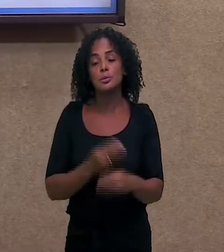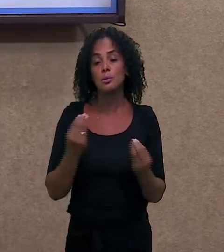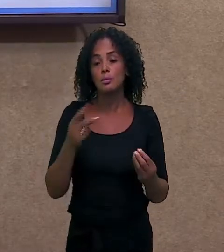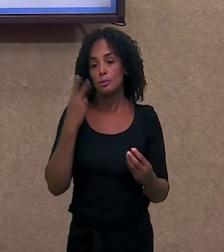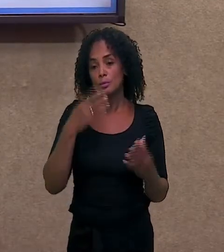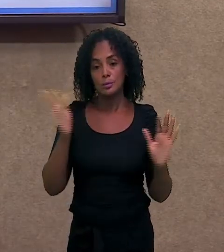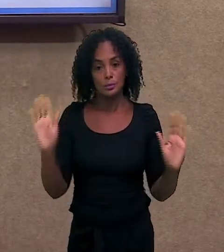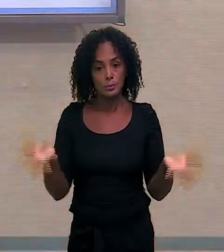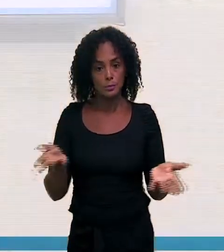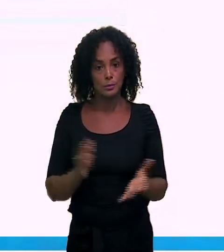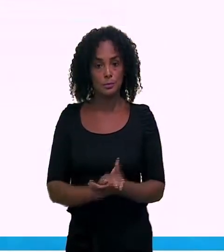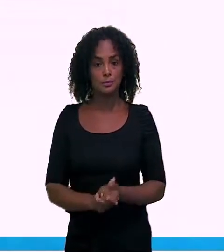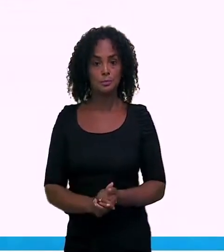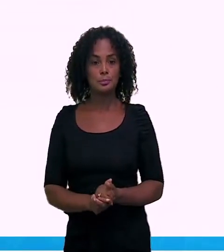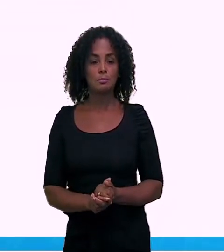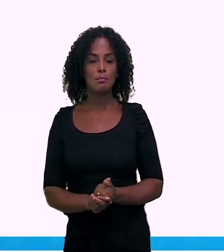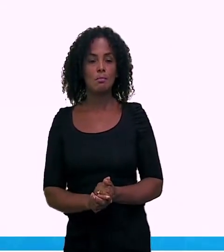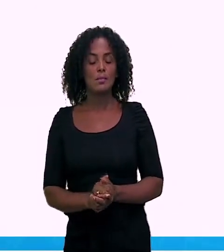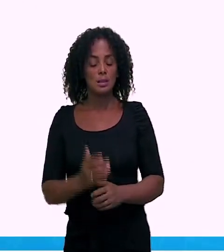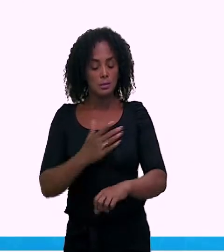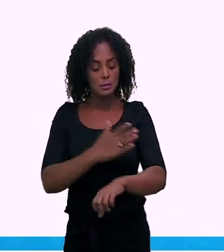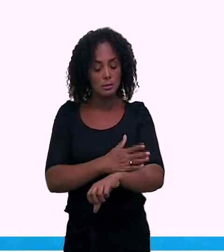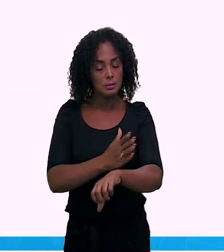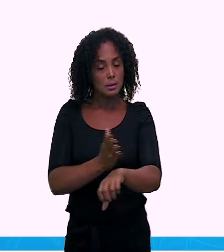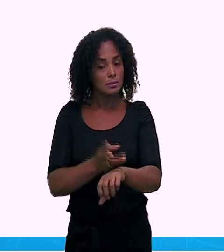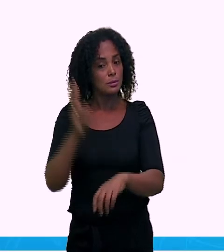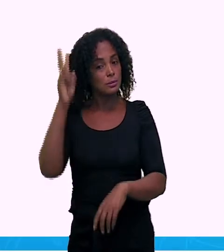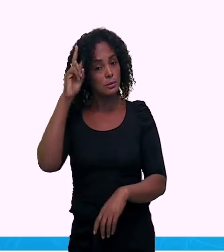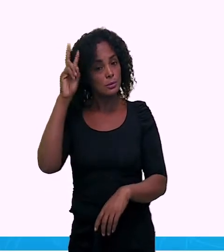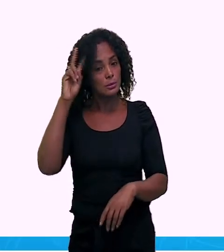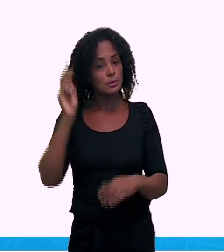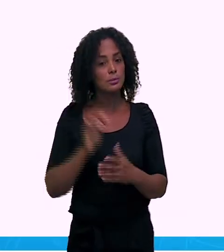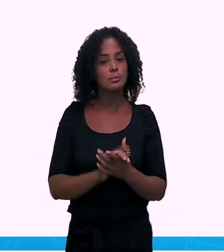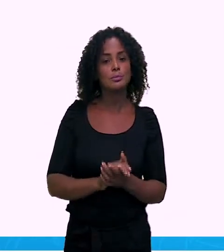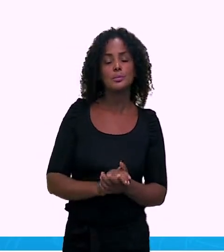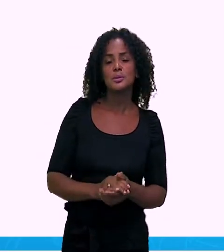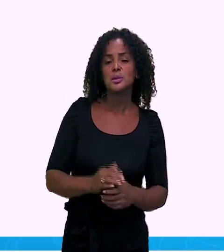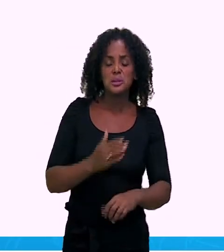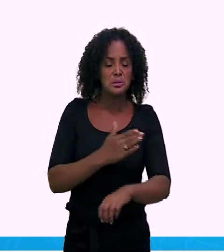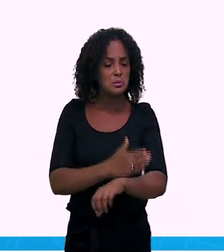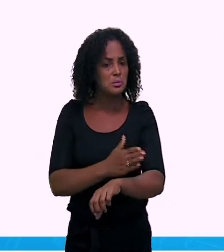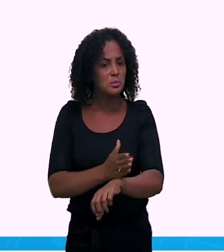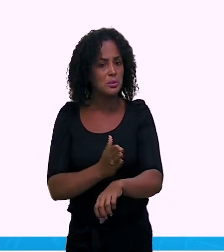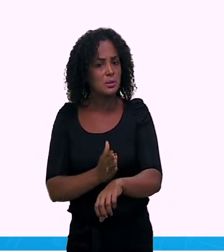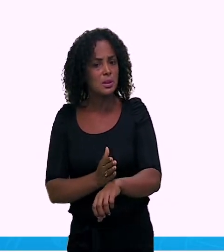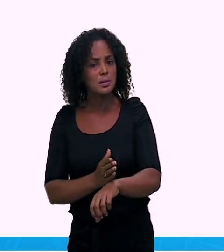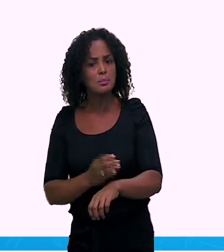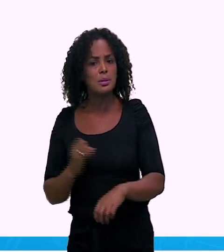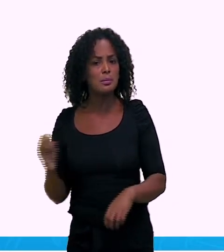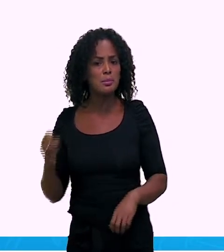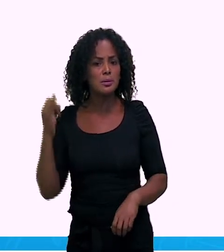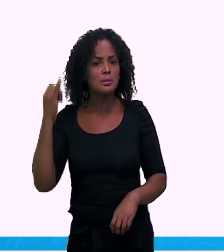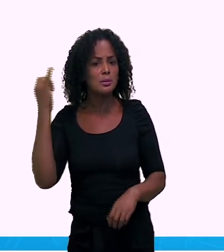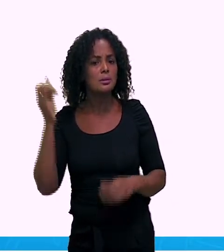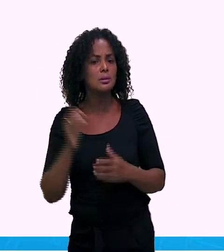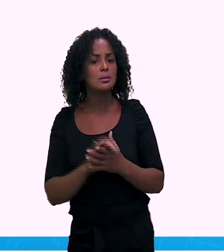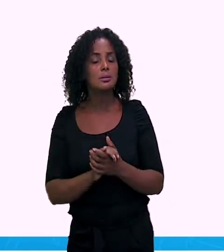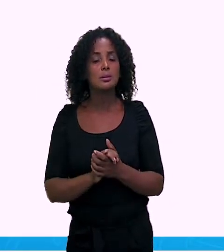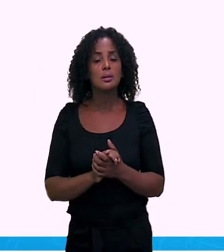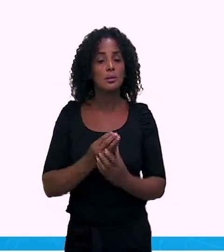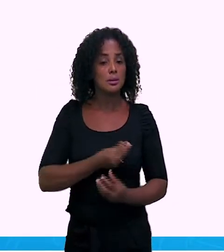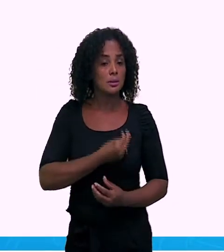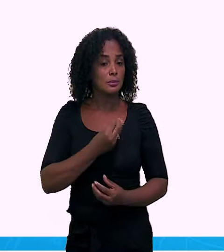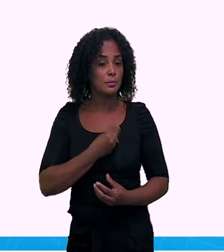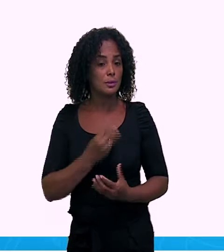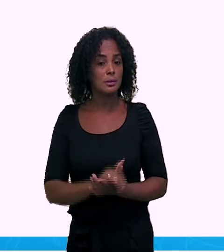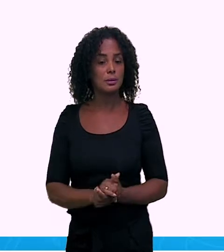hoje. Contagem do tempo na história. O tempo é uma questão fundamental para a nossa existência. Observações dos